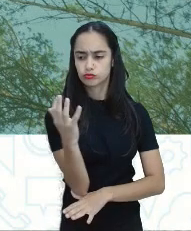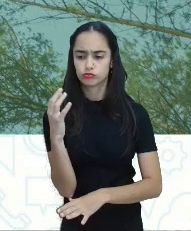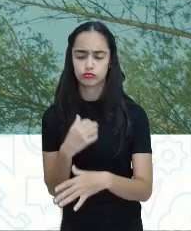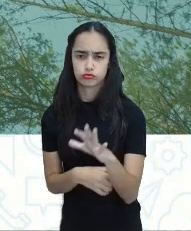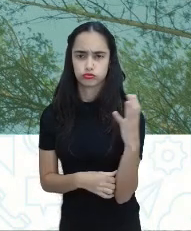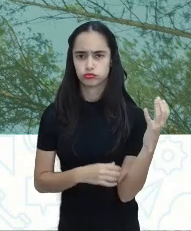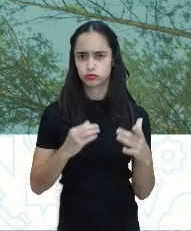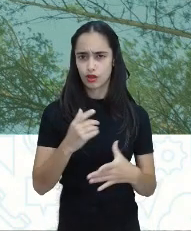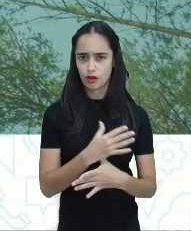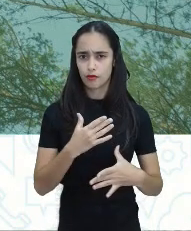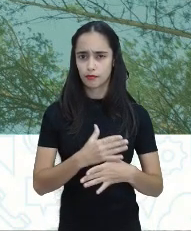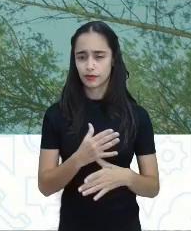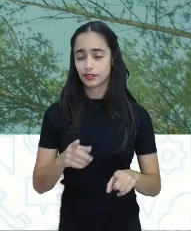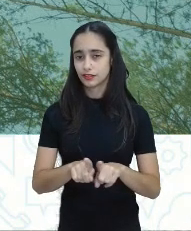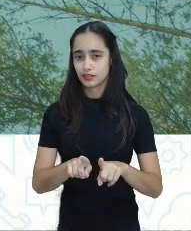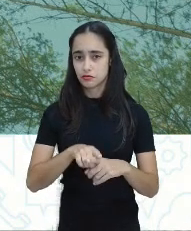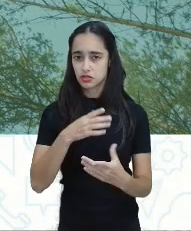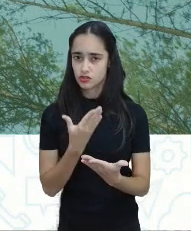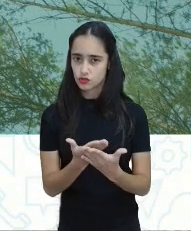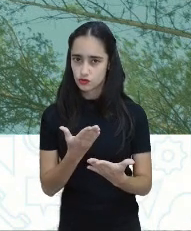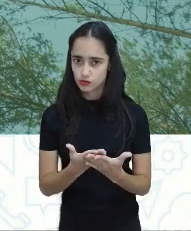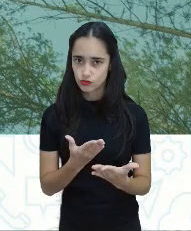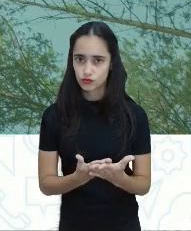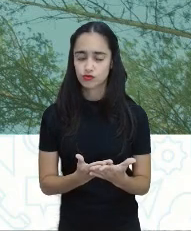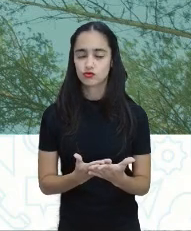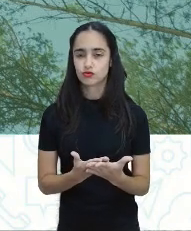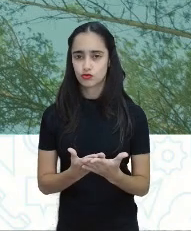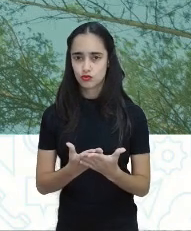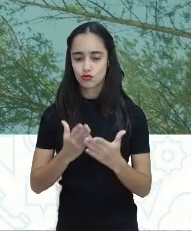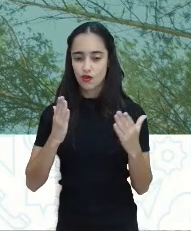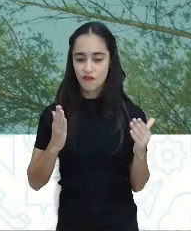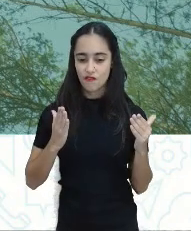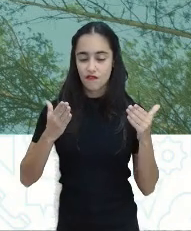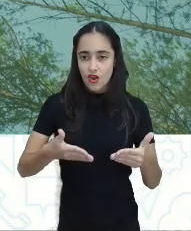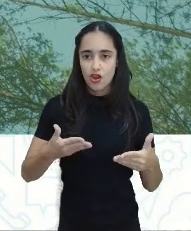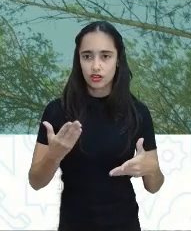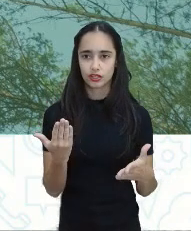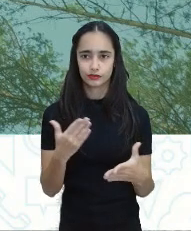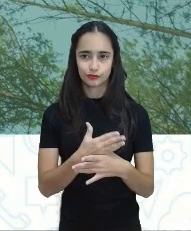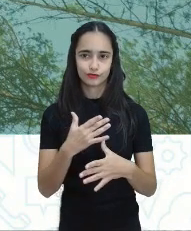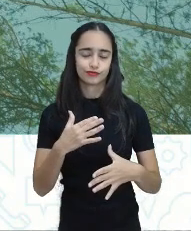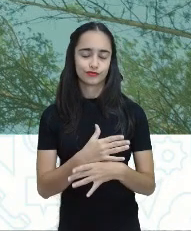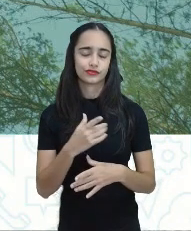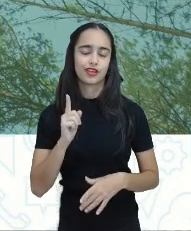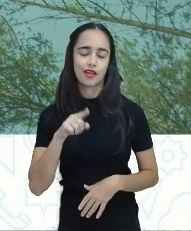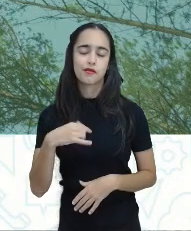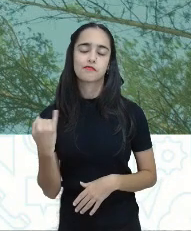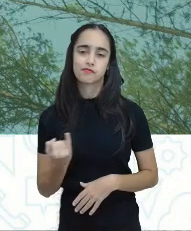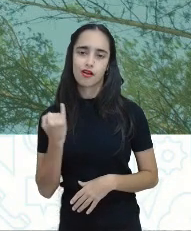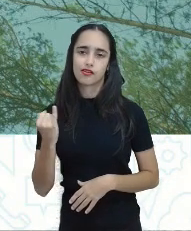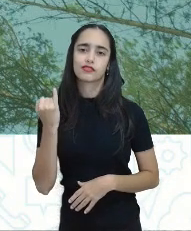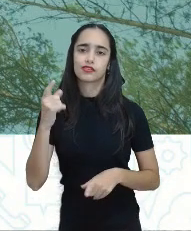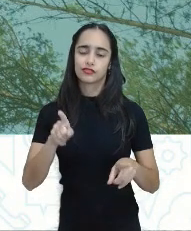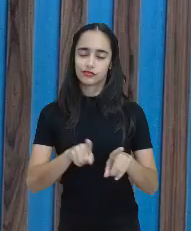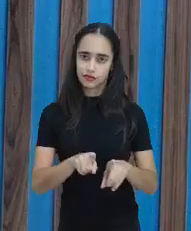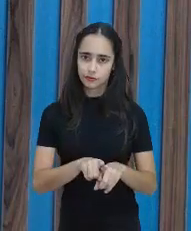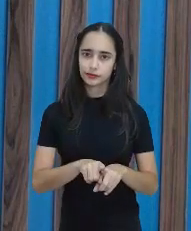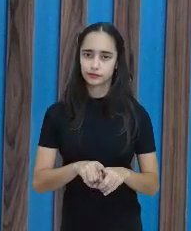urbano e estudos de impacto urbanístico, certo? Que é importante a gente ver. Quando